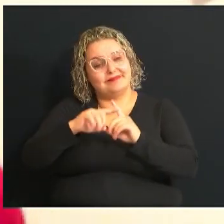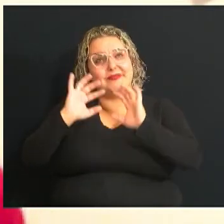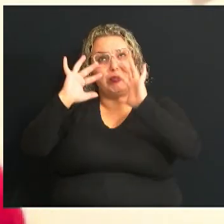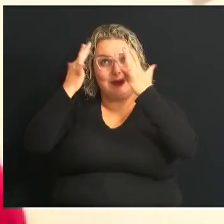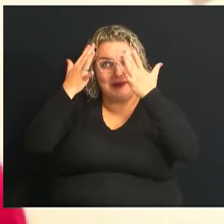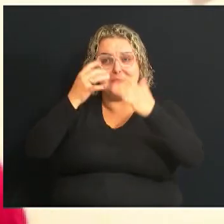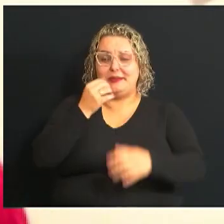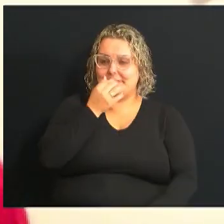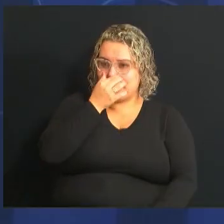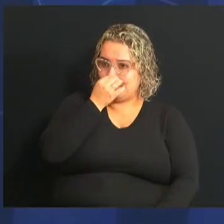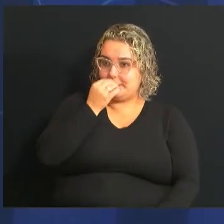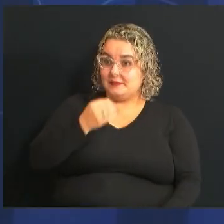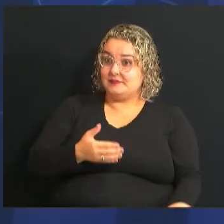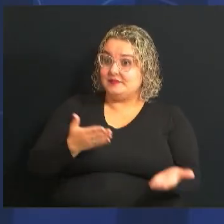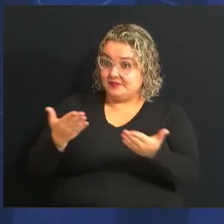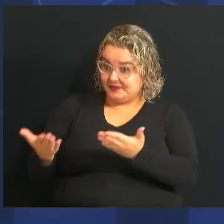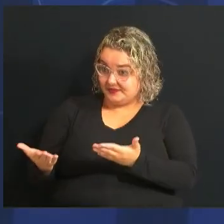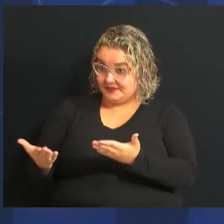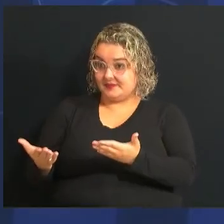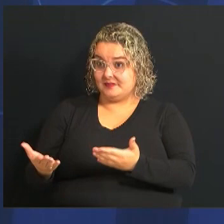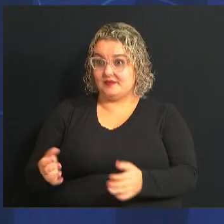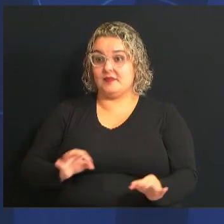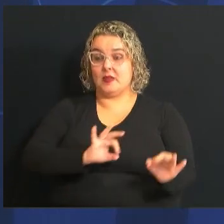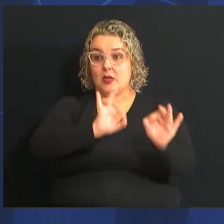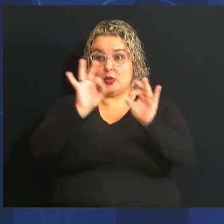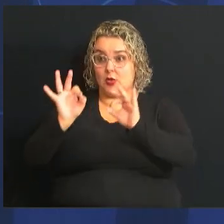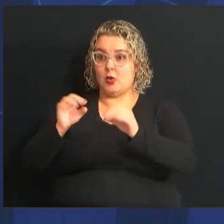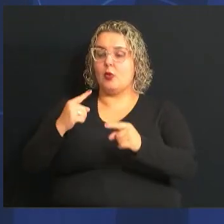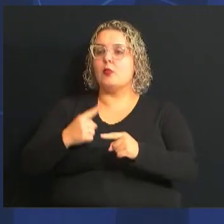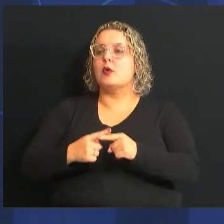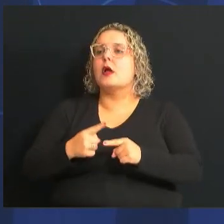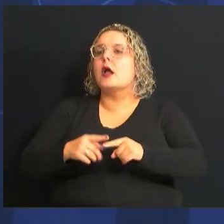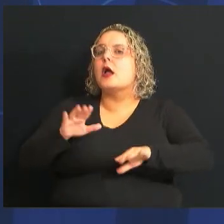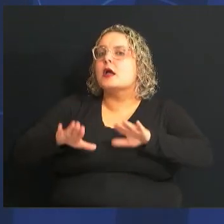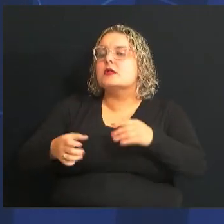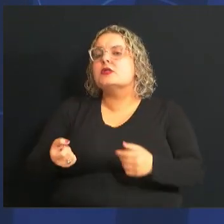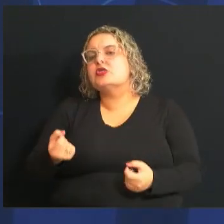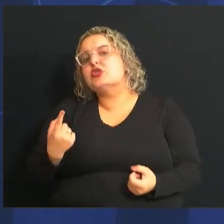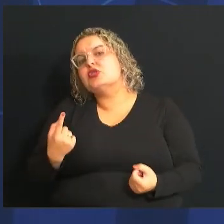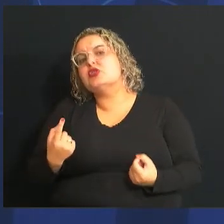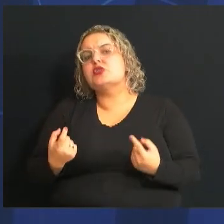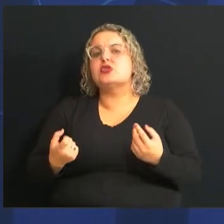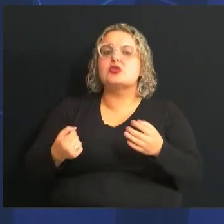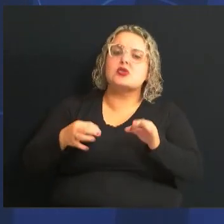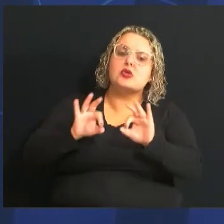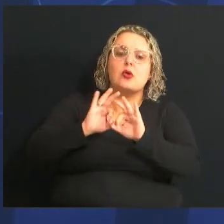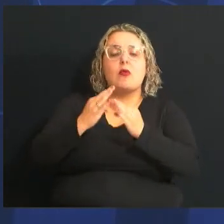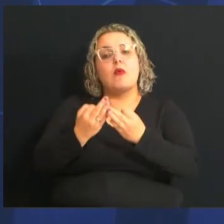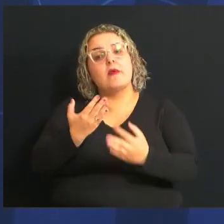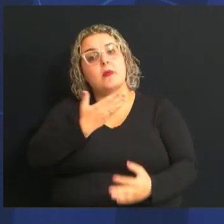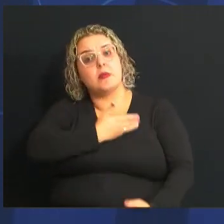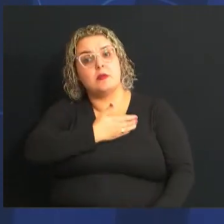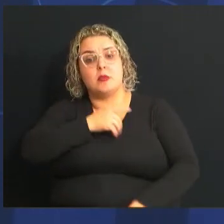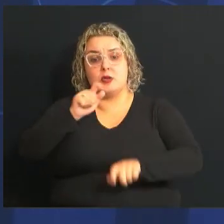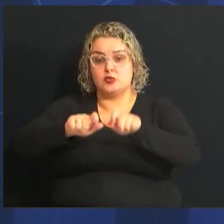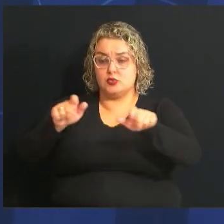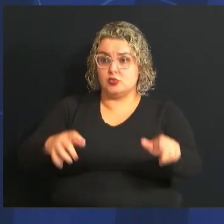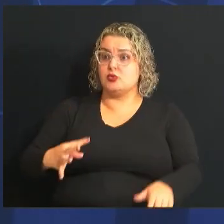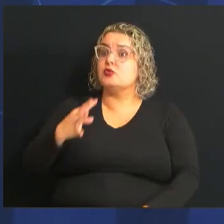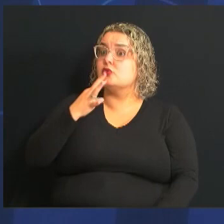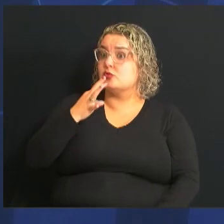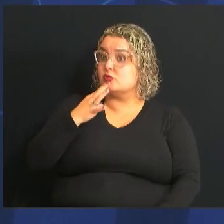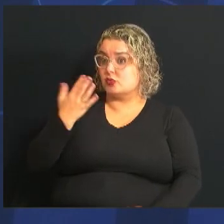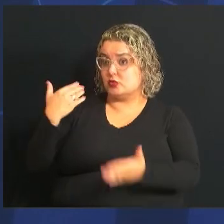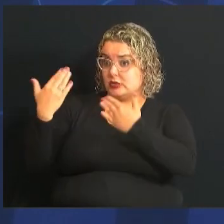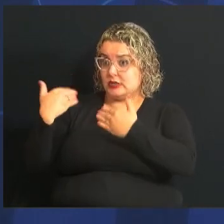se apresentar para quem está nos acompanhando, porque talvez para alguns familiares, amigos, pessoas que te conheciam,